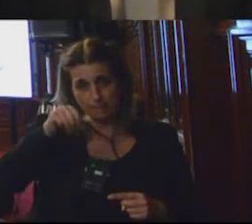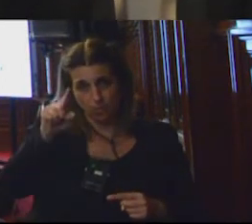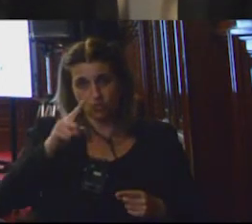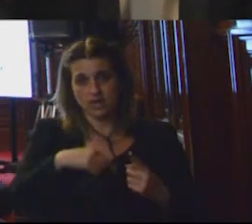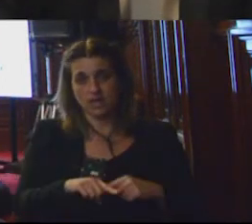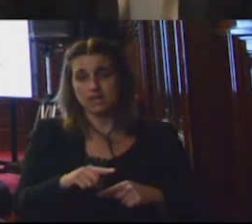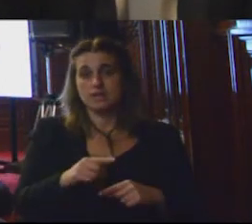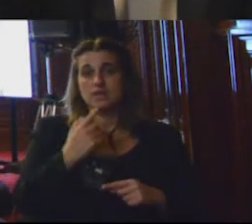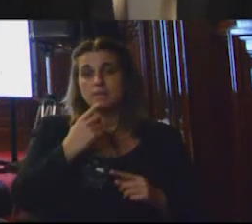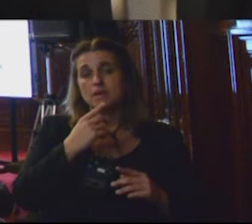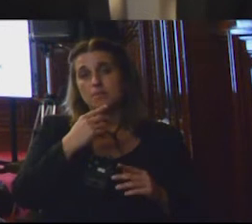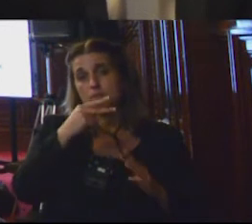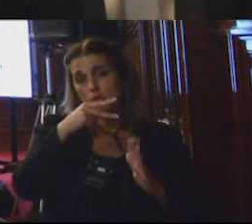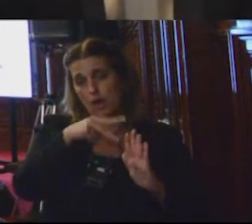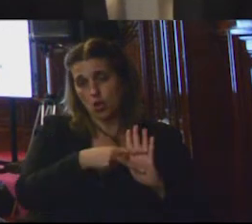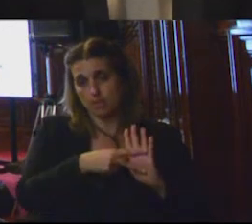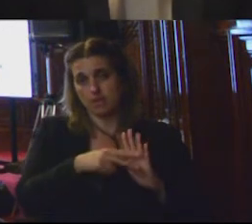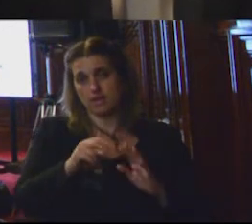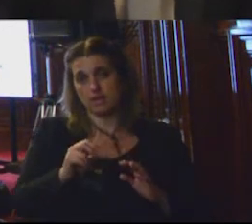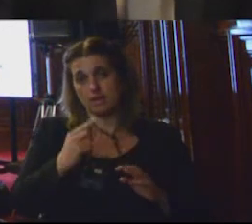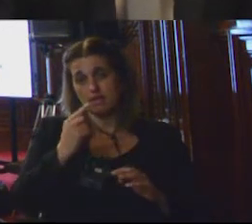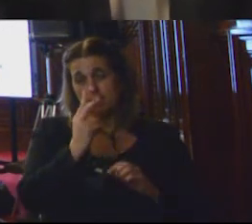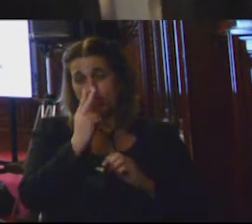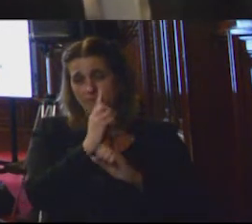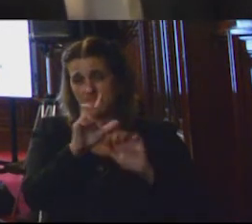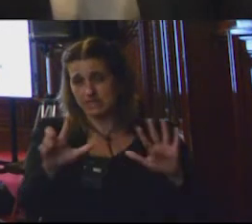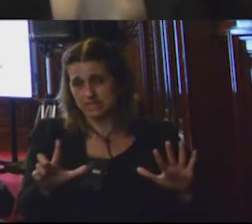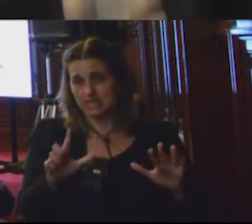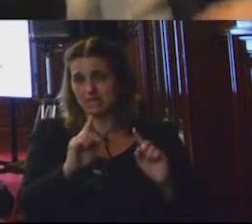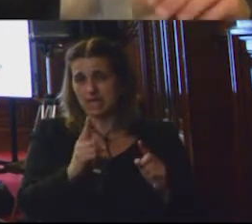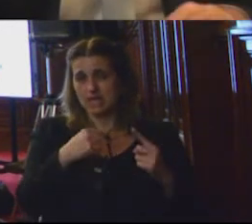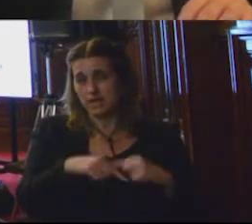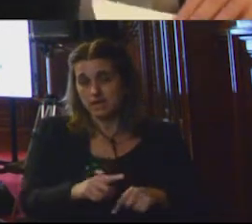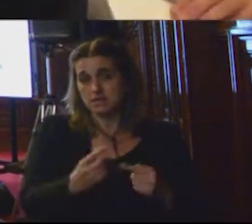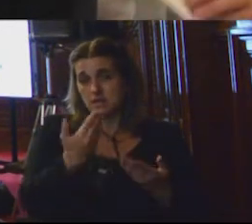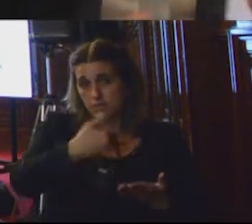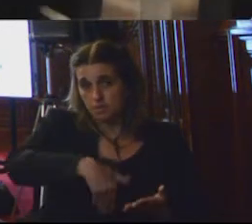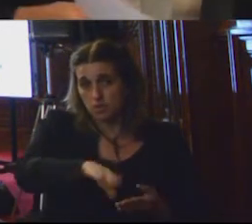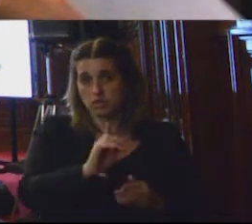13.467 de 2017, a qual entrará em vigor a partir do próximo dia 11 de novembro.